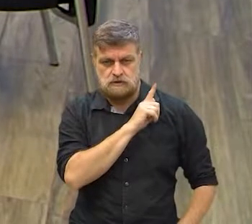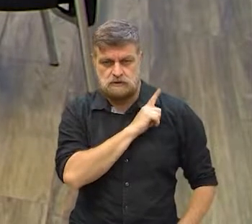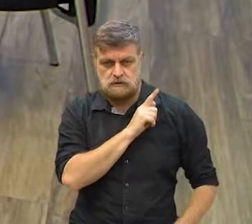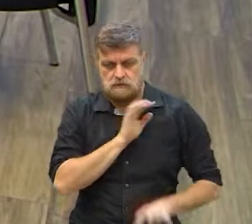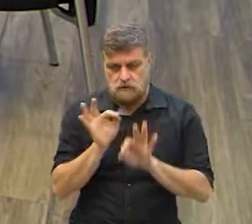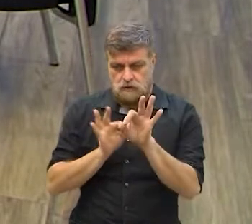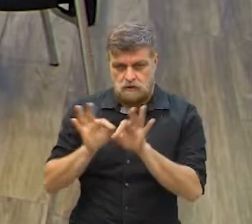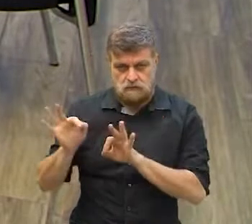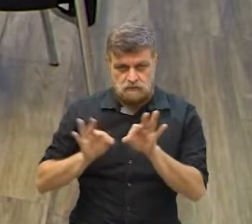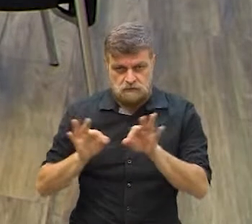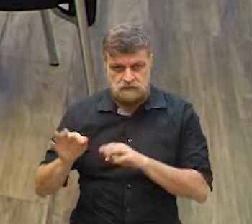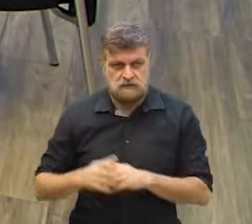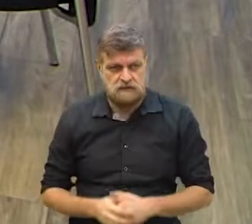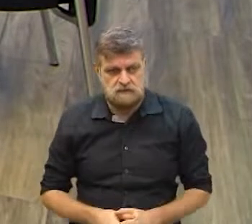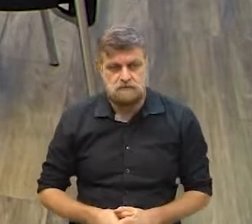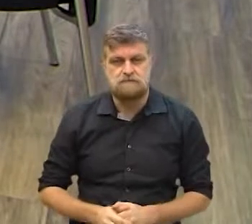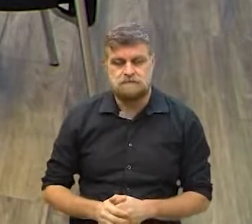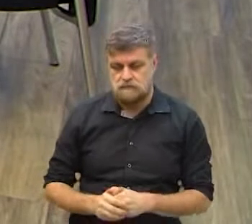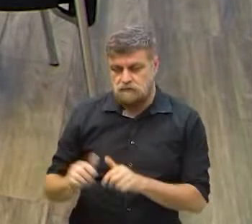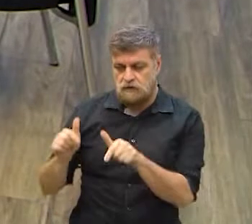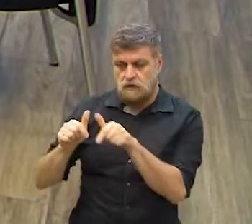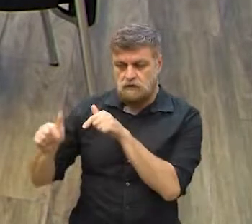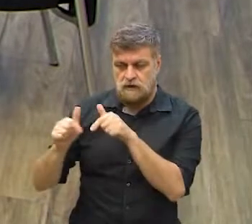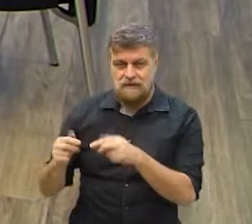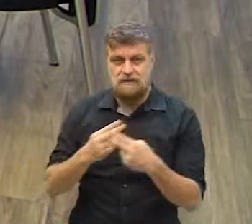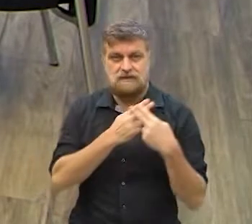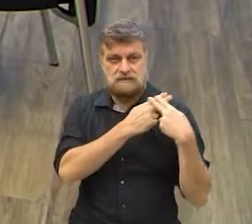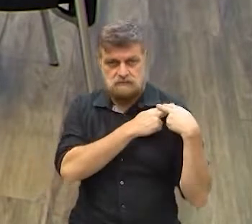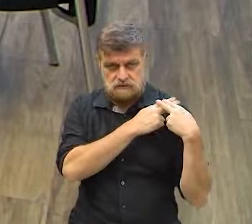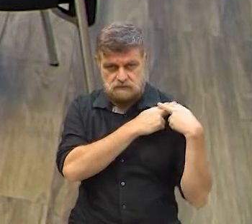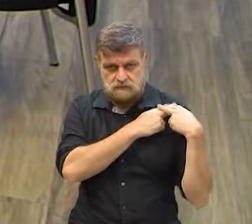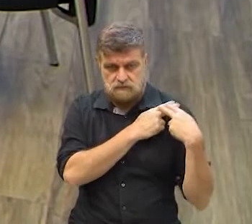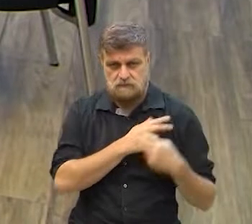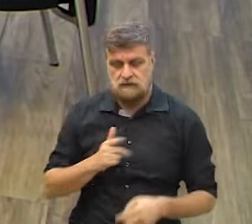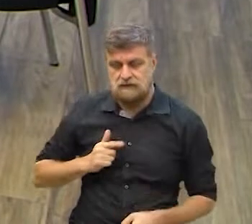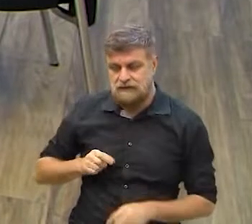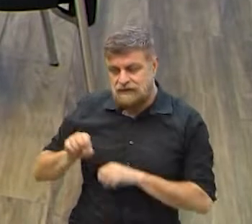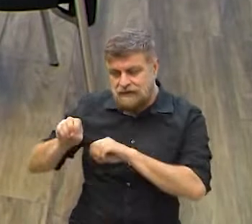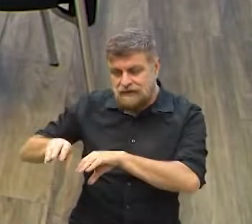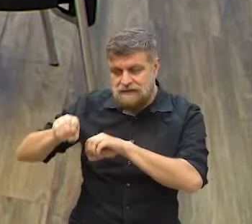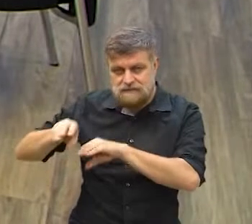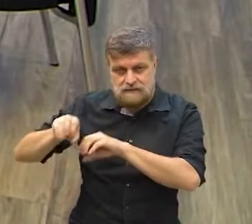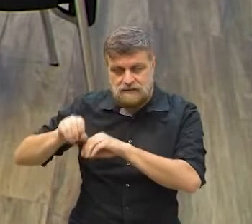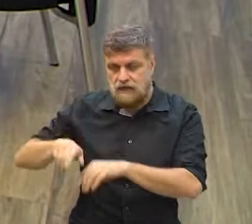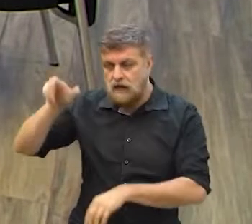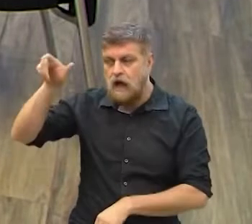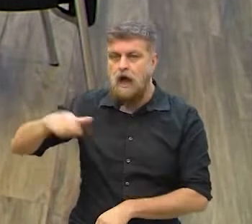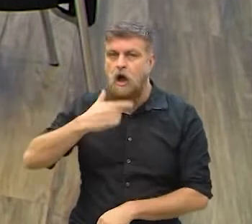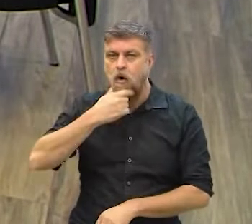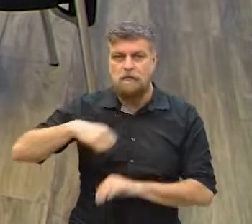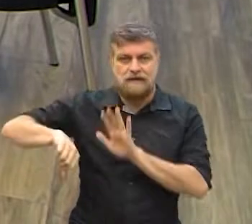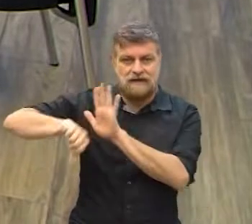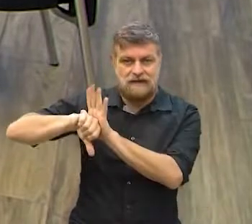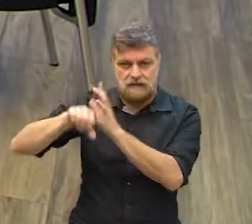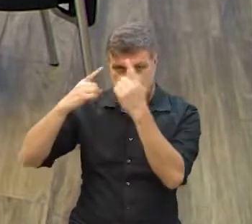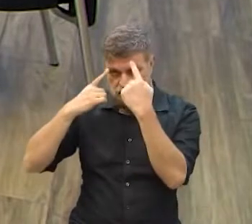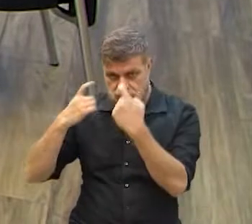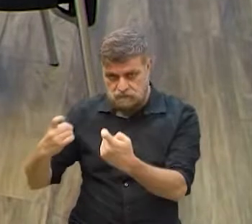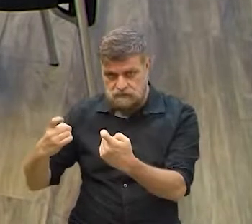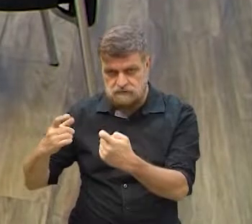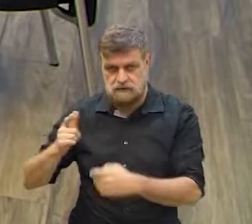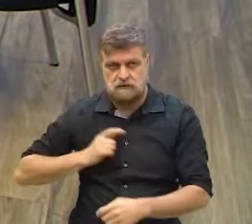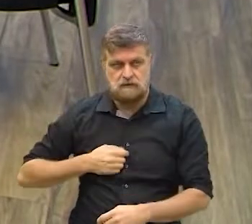do projeto SERAV, Serviço de Responsabilização e Reeducação ao Autor de